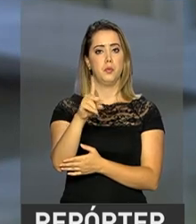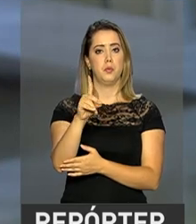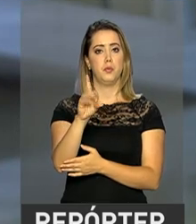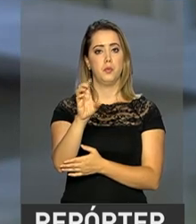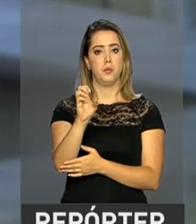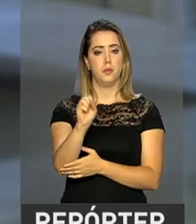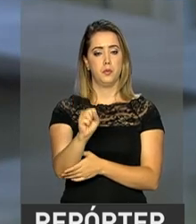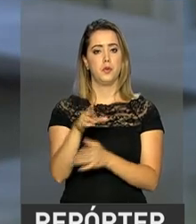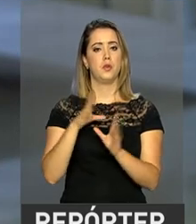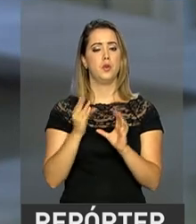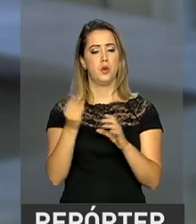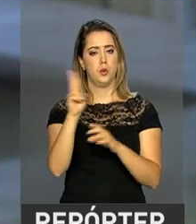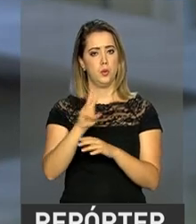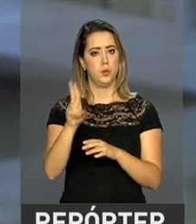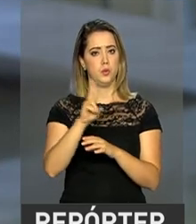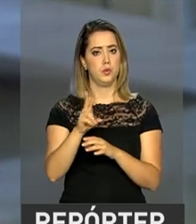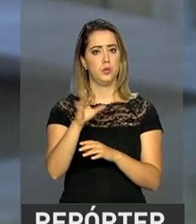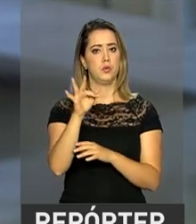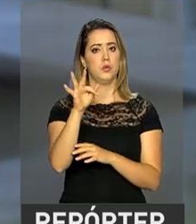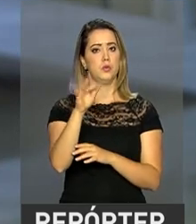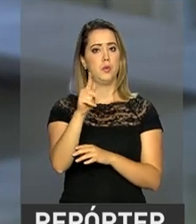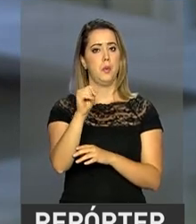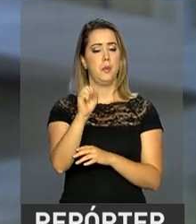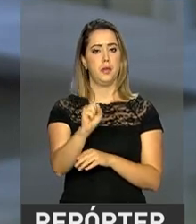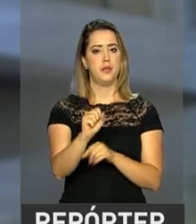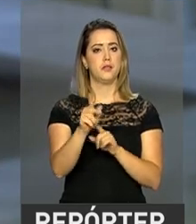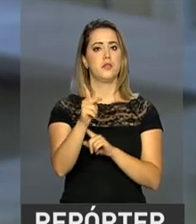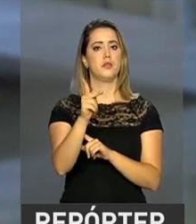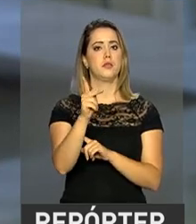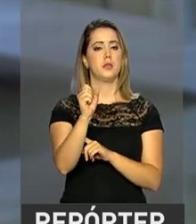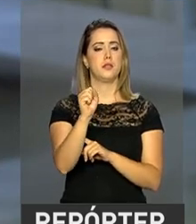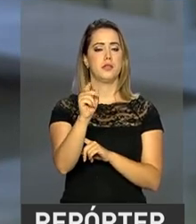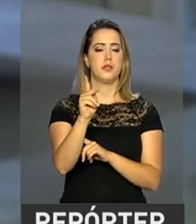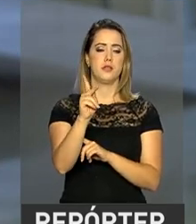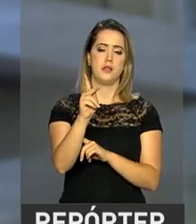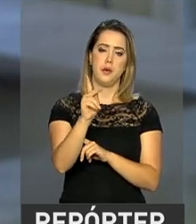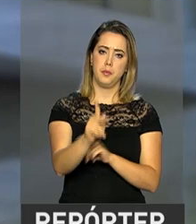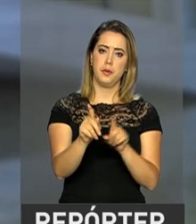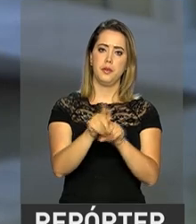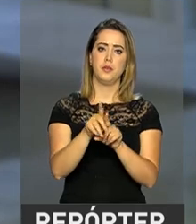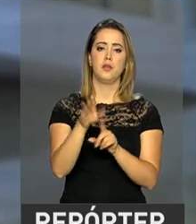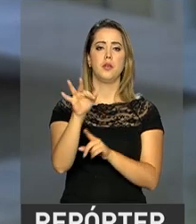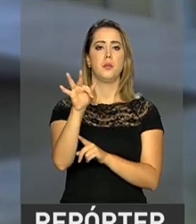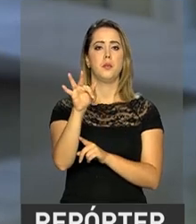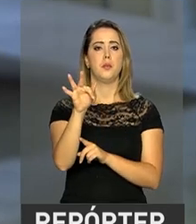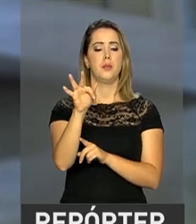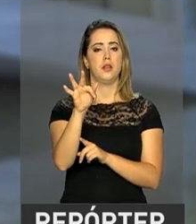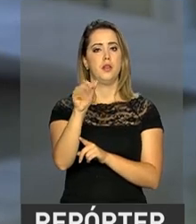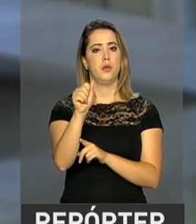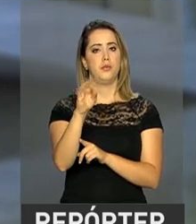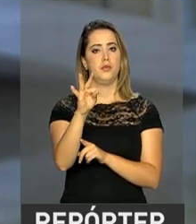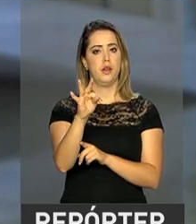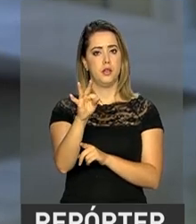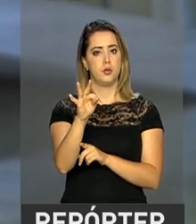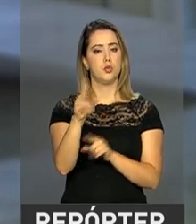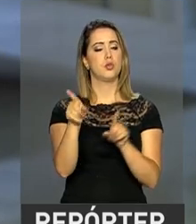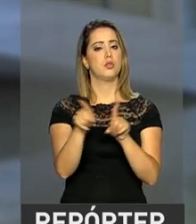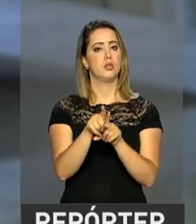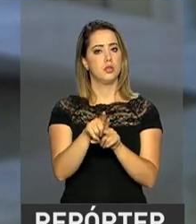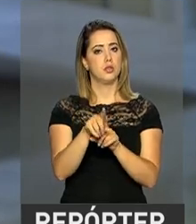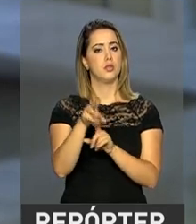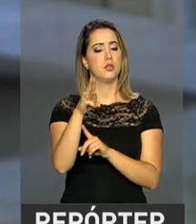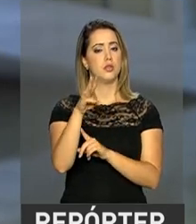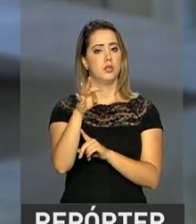recursos do Fundo de Participação, PIS/PASEP, do Fundo de Amparo ao Trabalhador, o FAT, e também do Fundo da